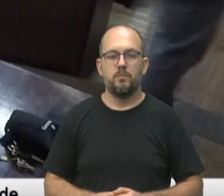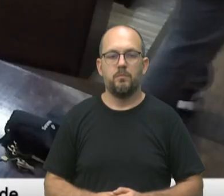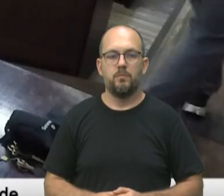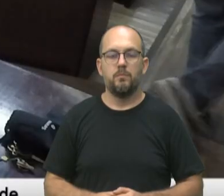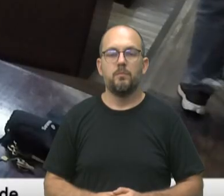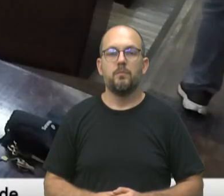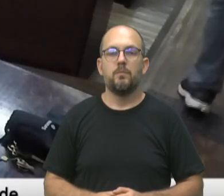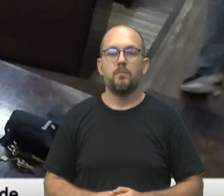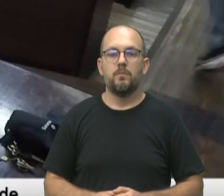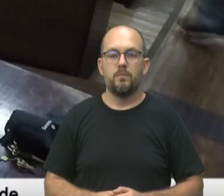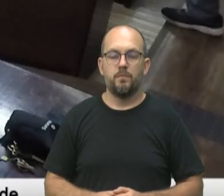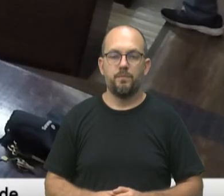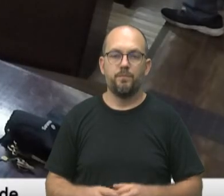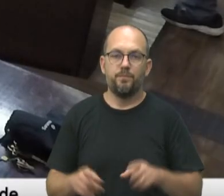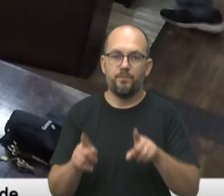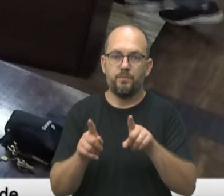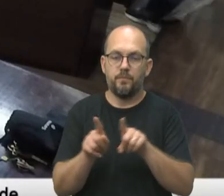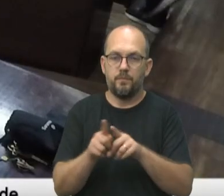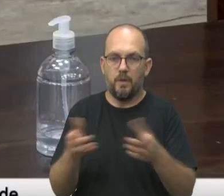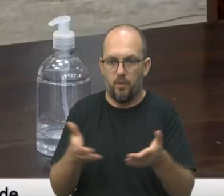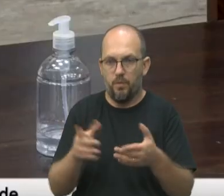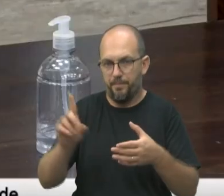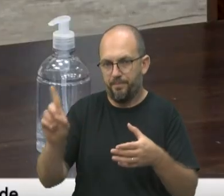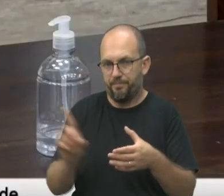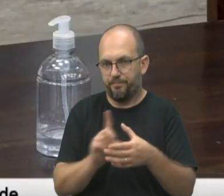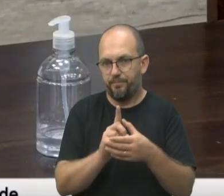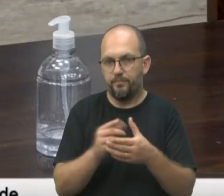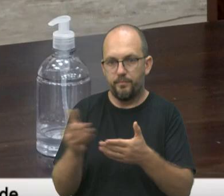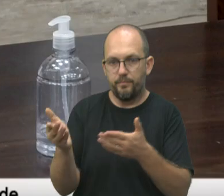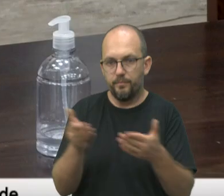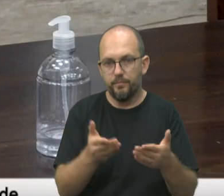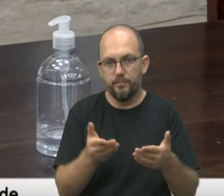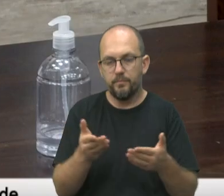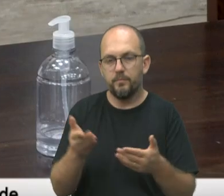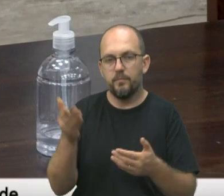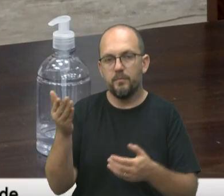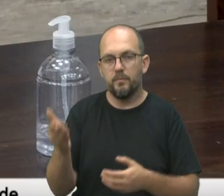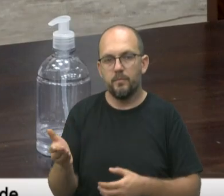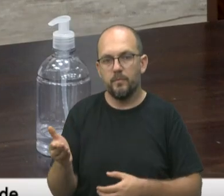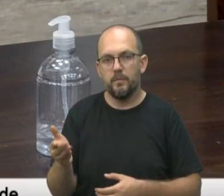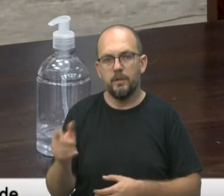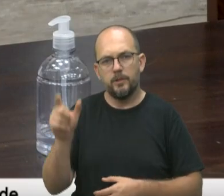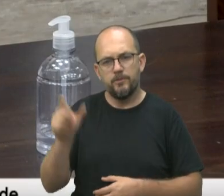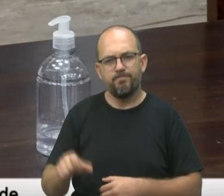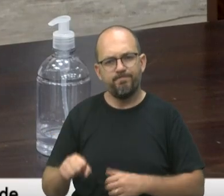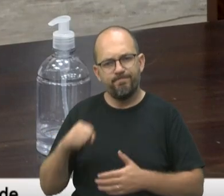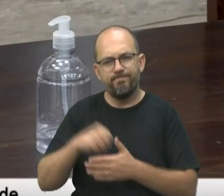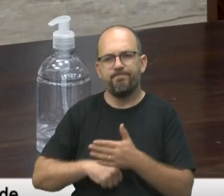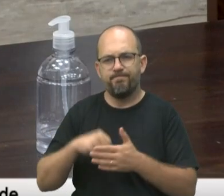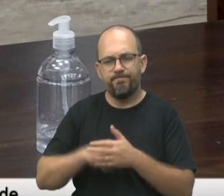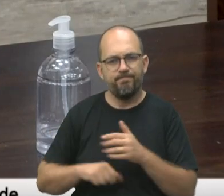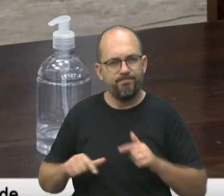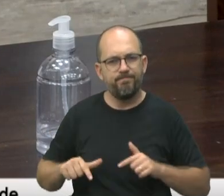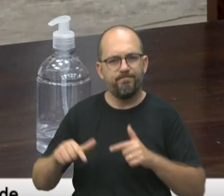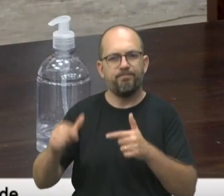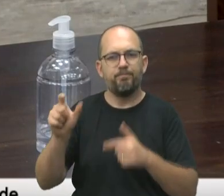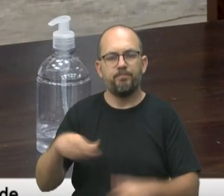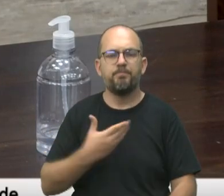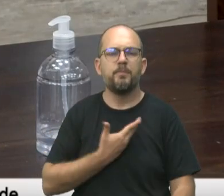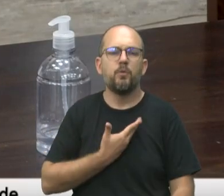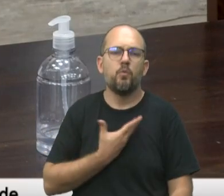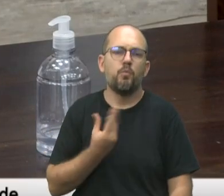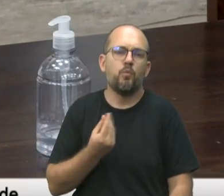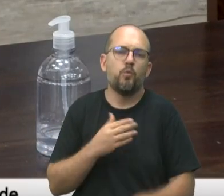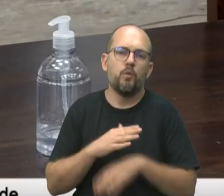Para fazer uso da palavra agora, eu convido um ativista, um amigo muito